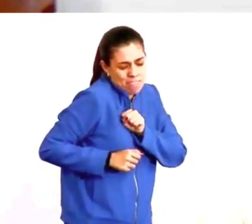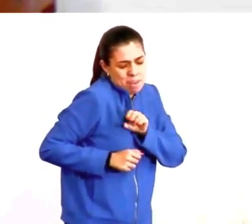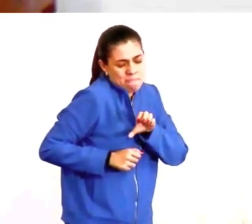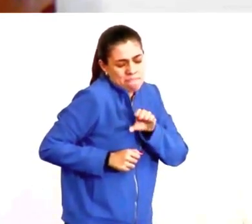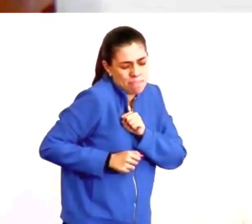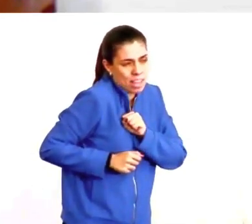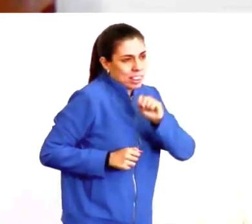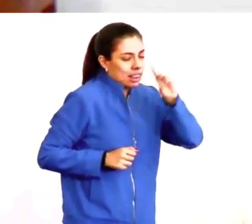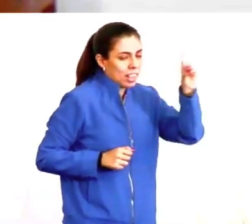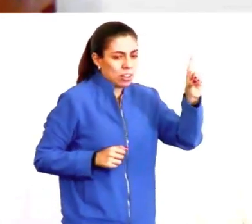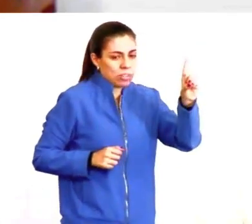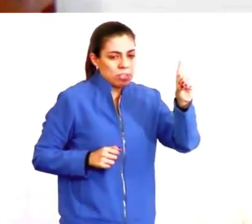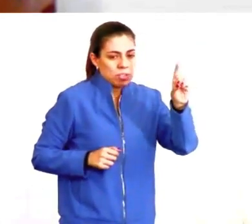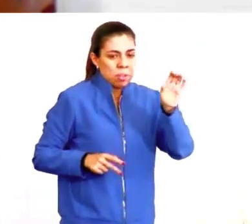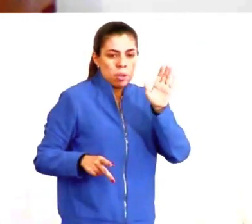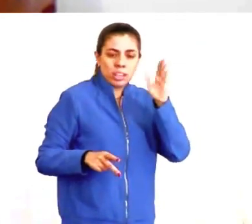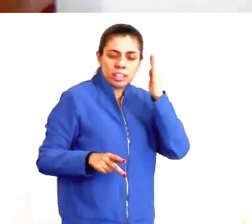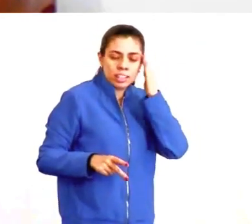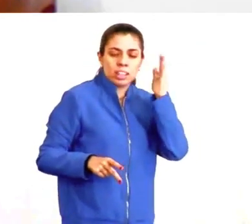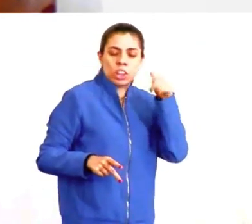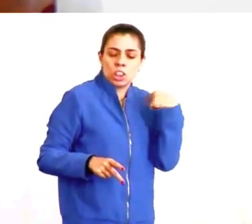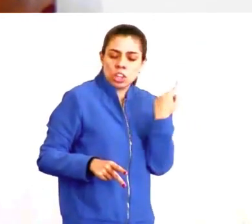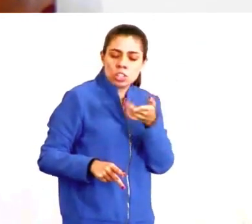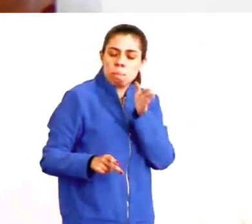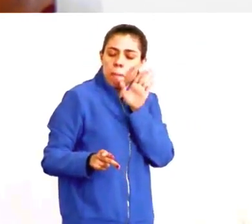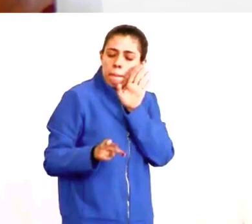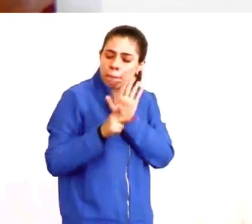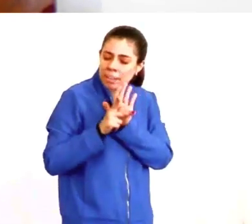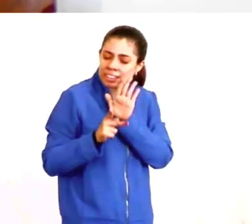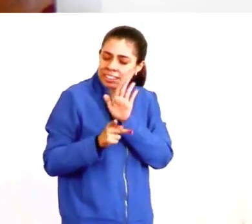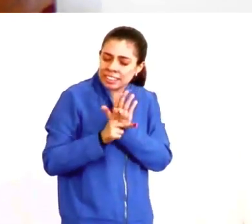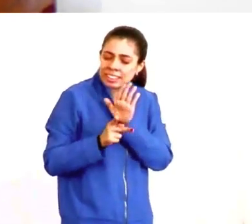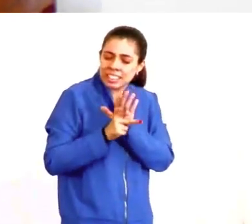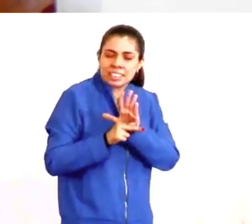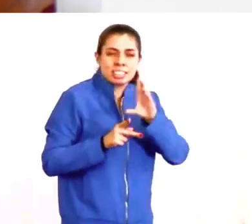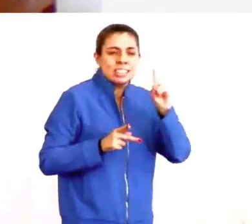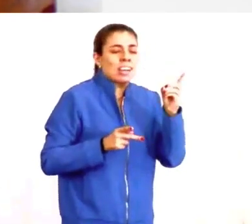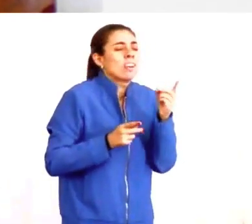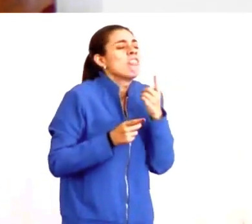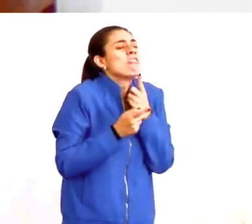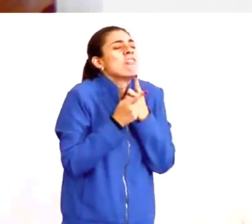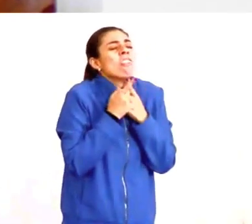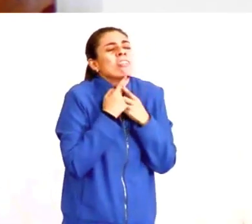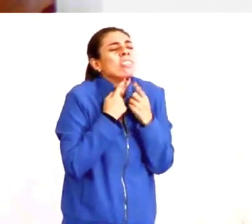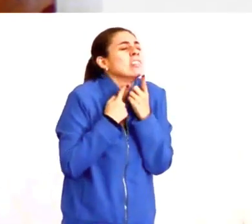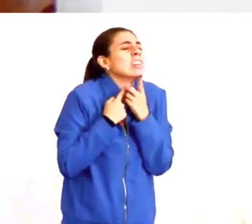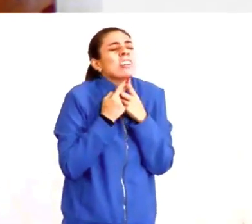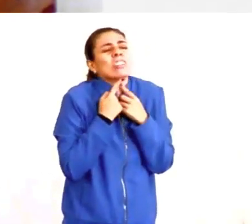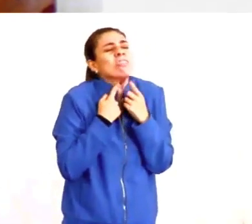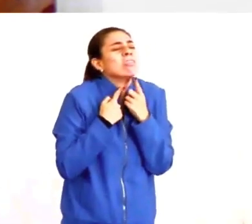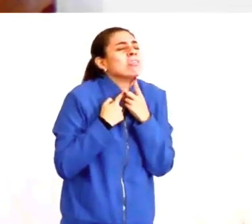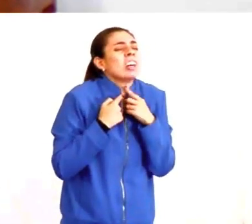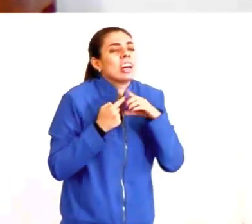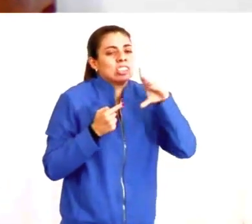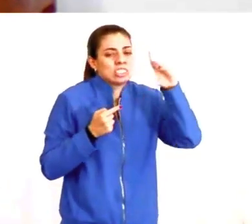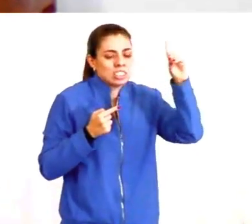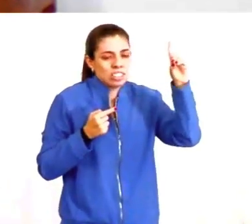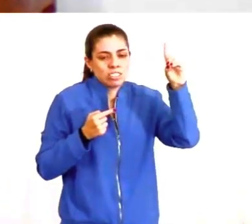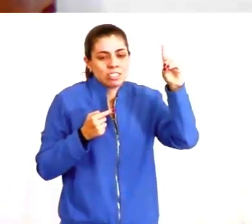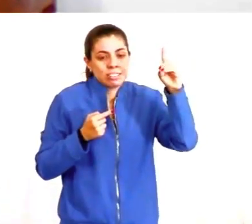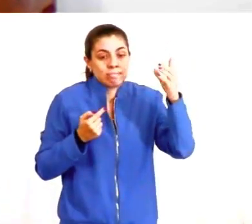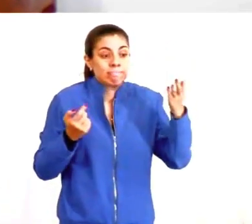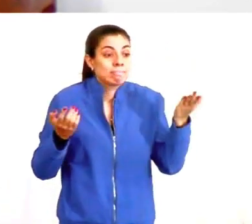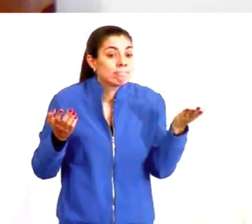de Deus, se a nossa vida não for um anseio constante pelo Senhor, nós também não